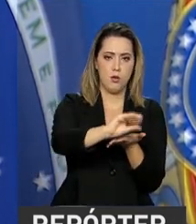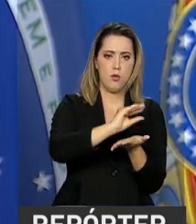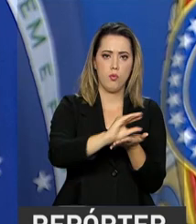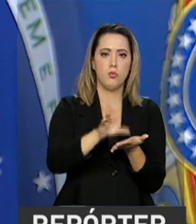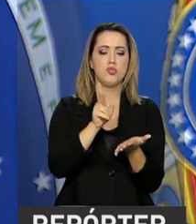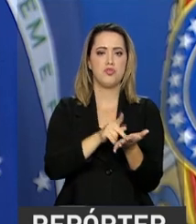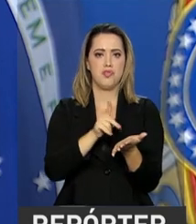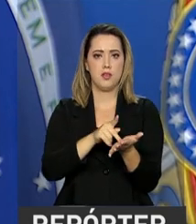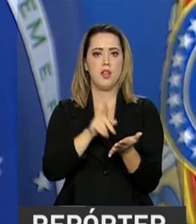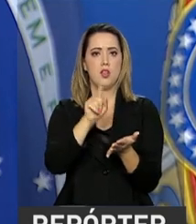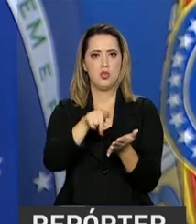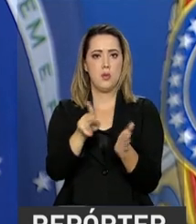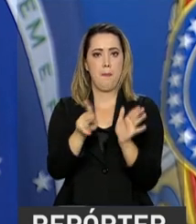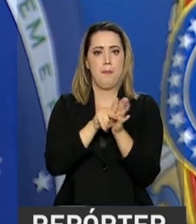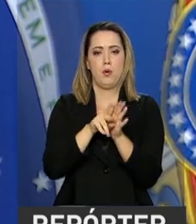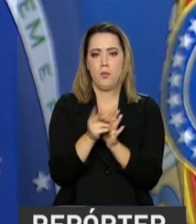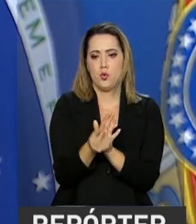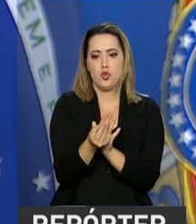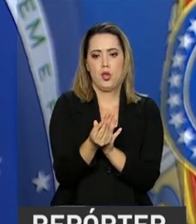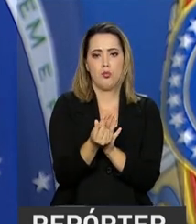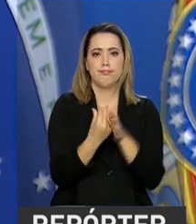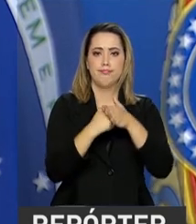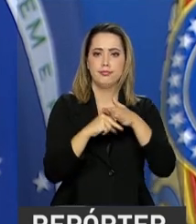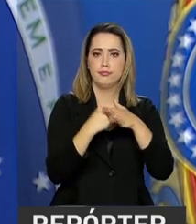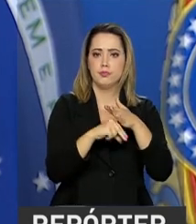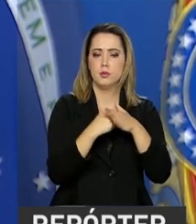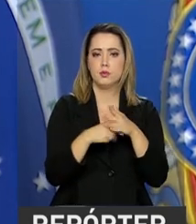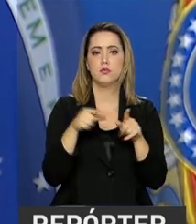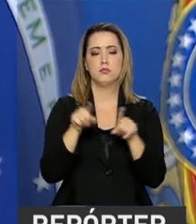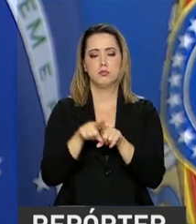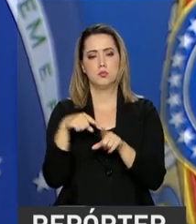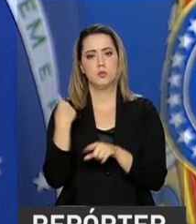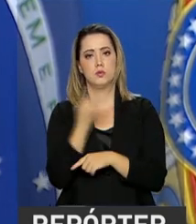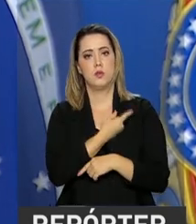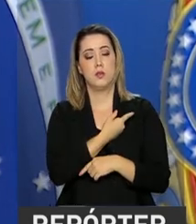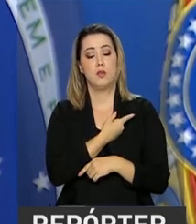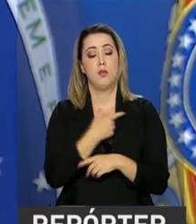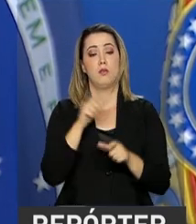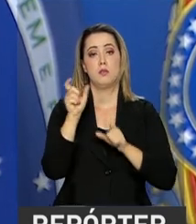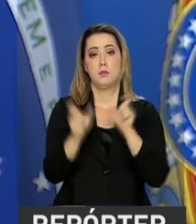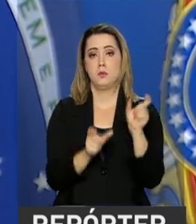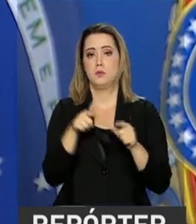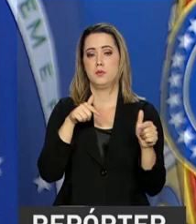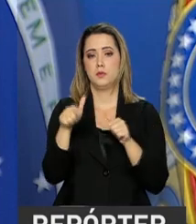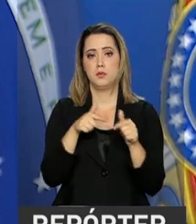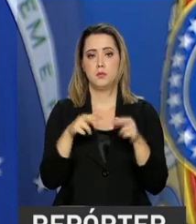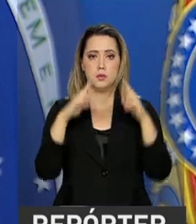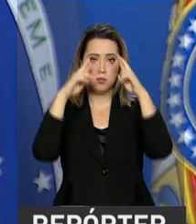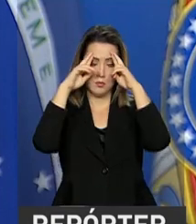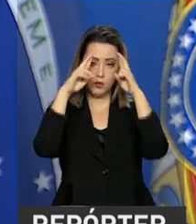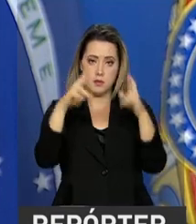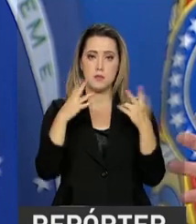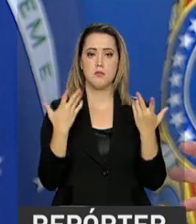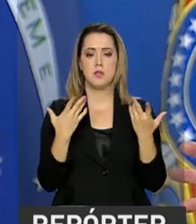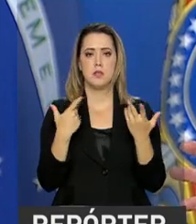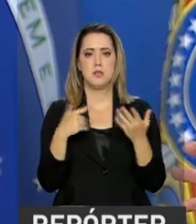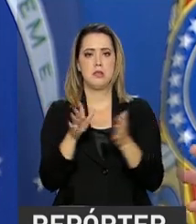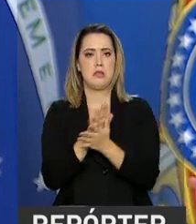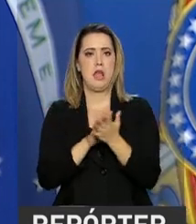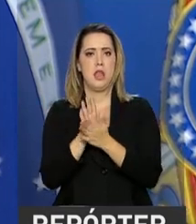dinheiro Isso é que é tratar pensamos nós os trabalhadores com respeito sem